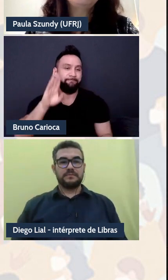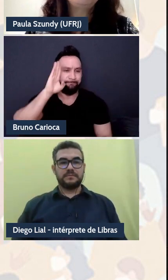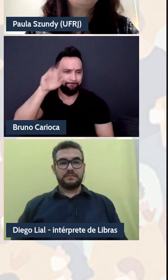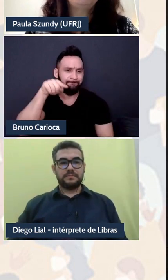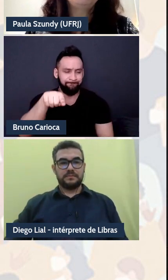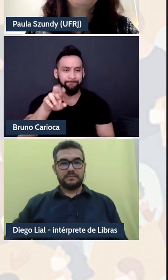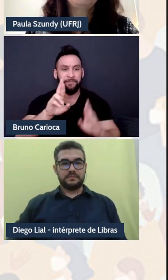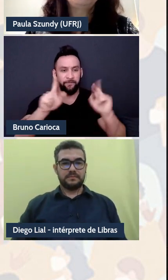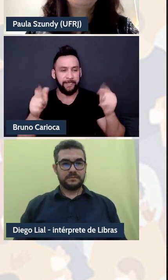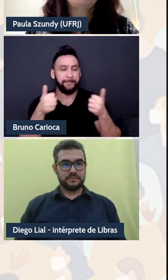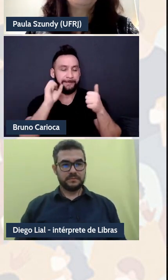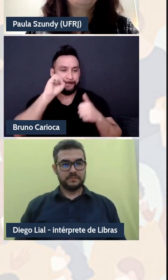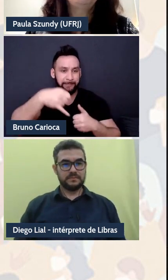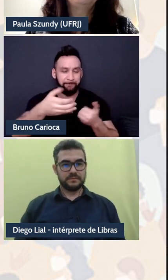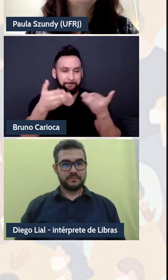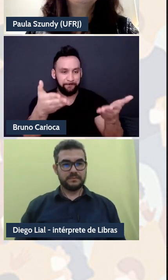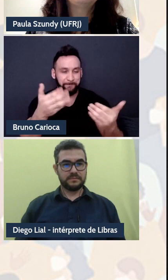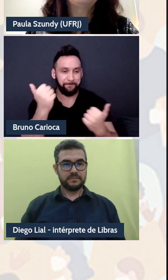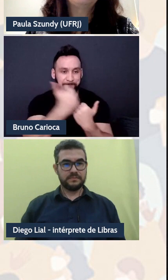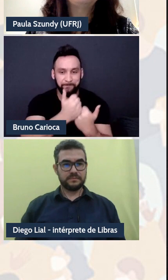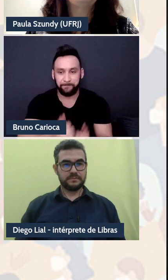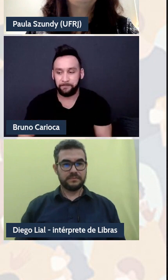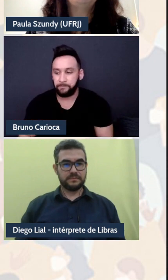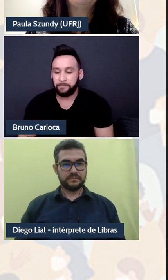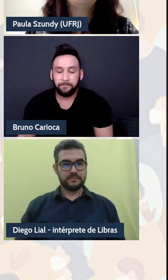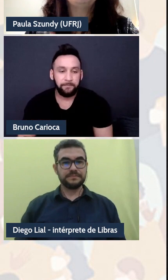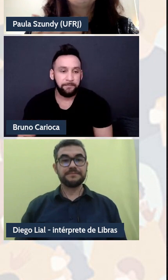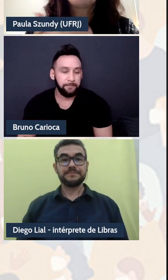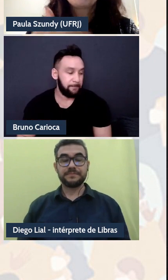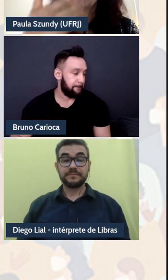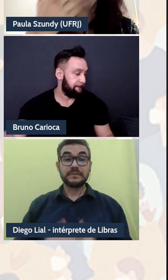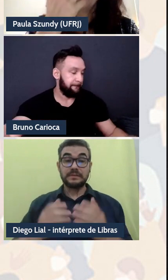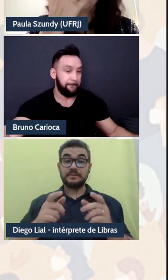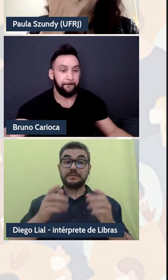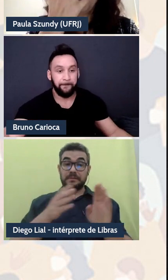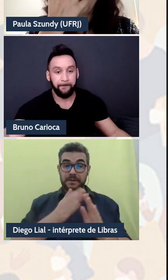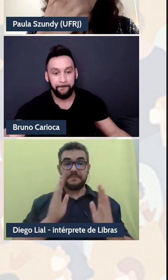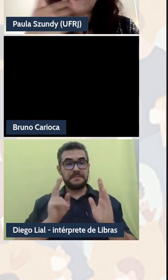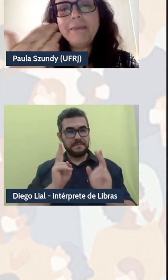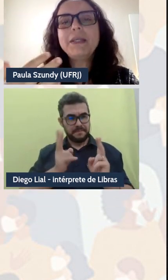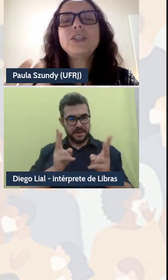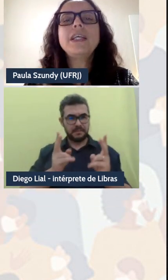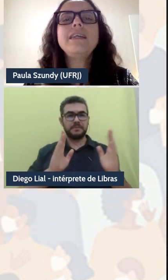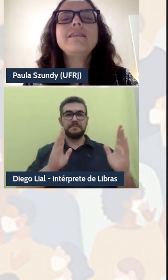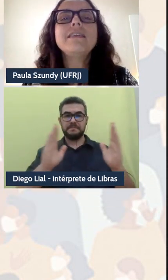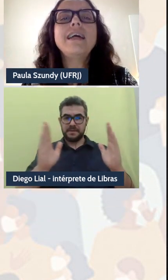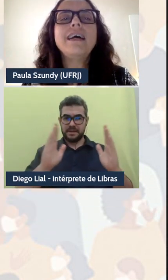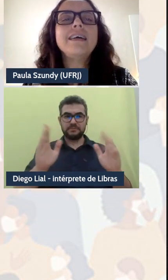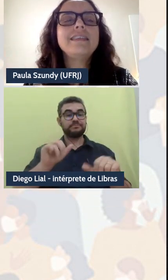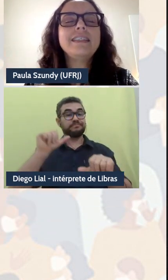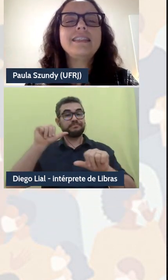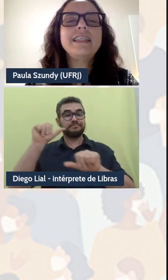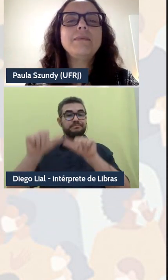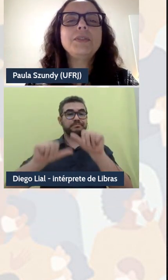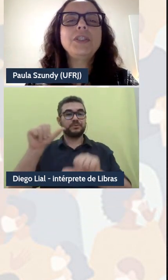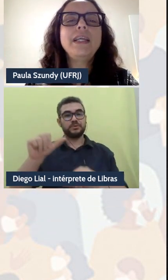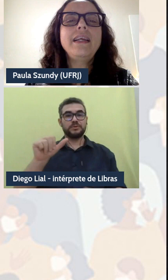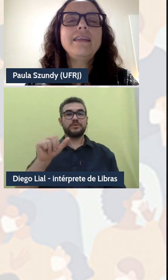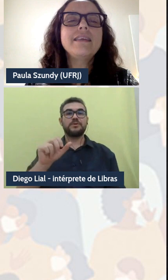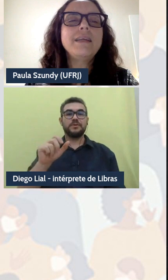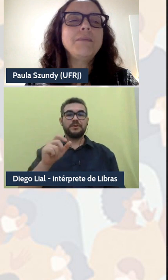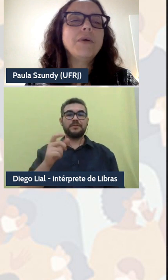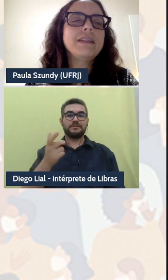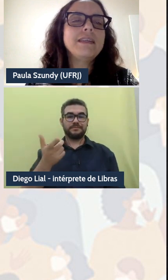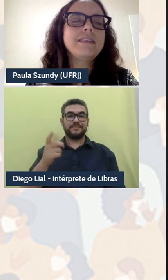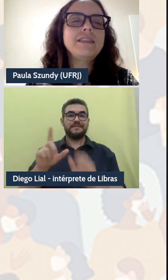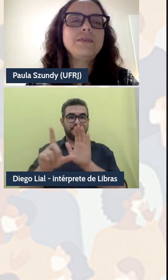né? E nesse período a gente também tem uma mudança na LDB, né? Então, a gente vê a reemergência da